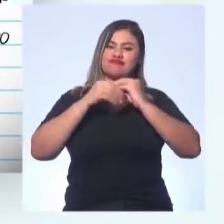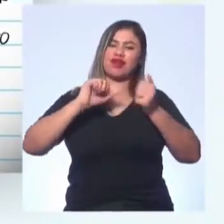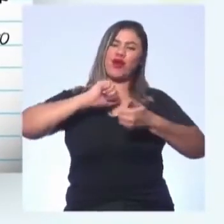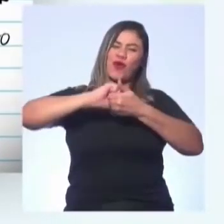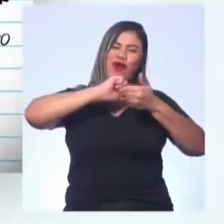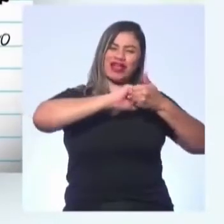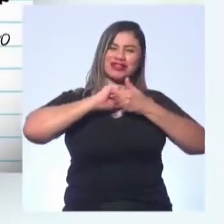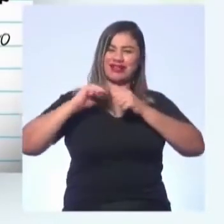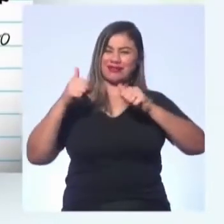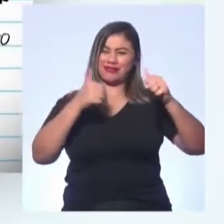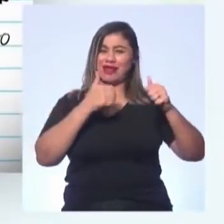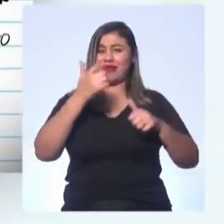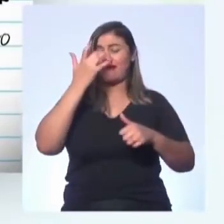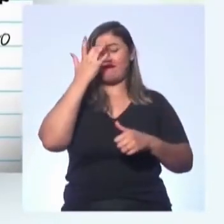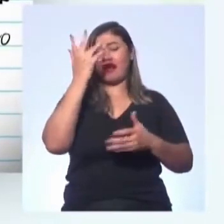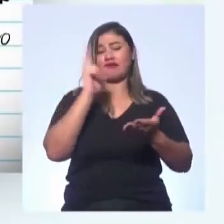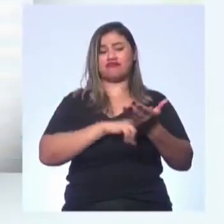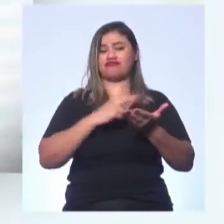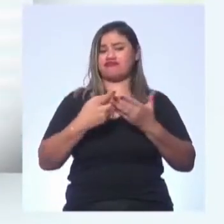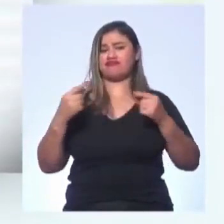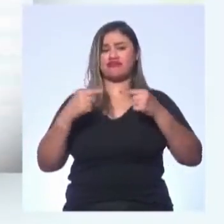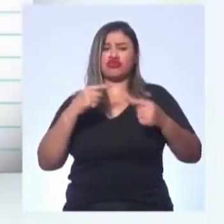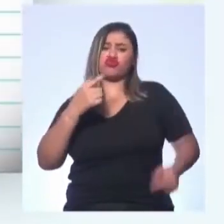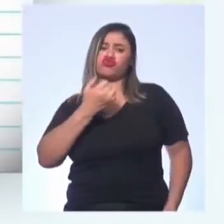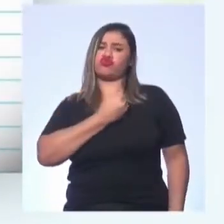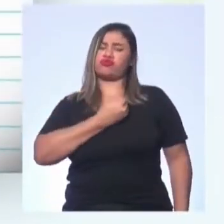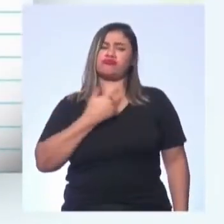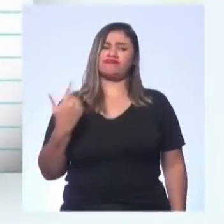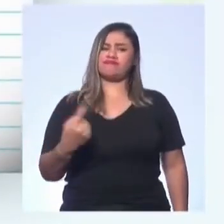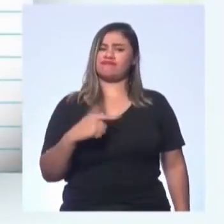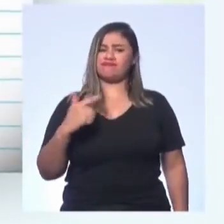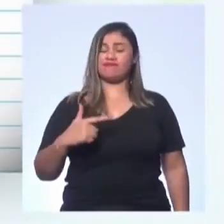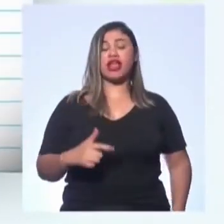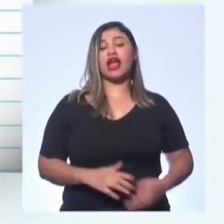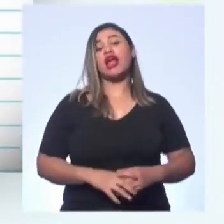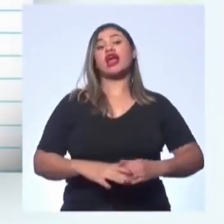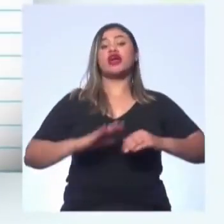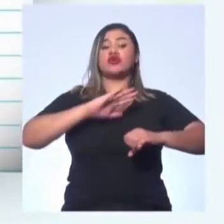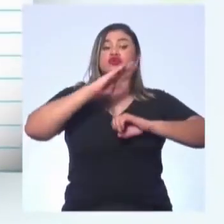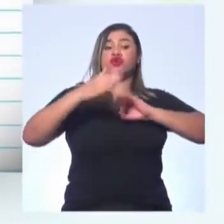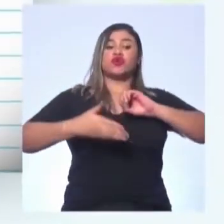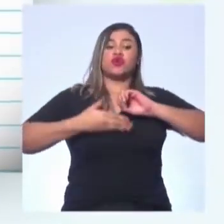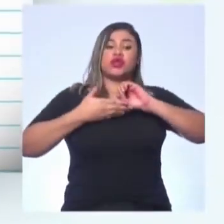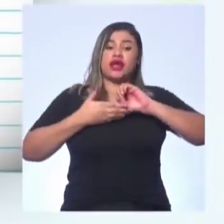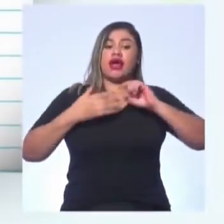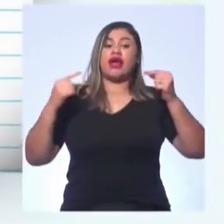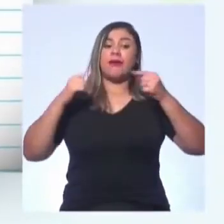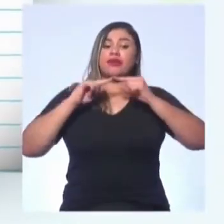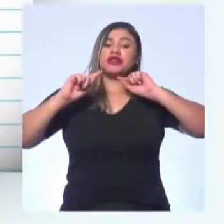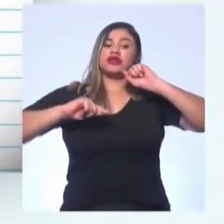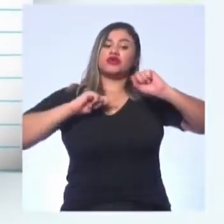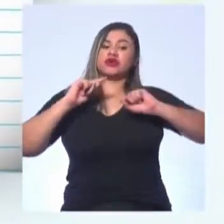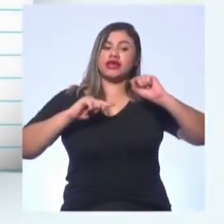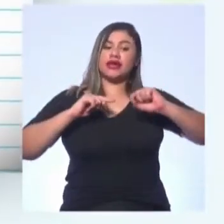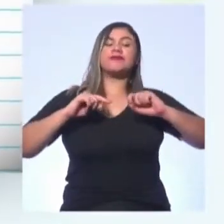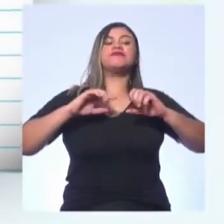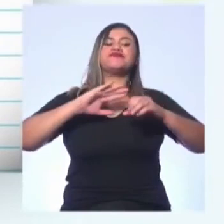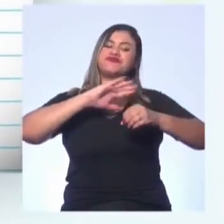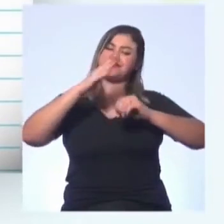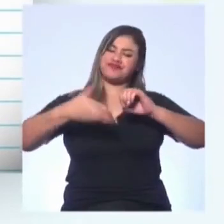o que não é facilmente traduzido em números. Por fim, sustentável. Sustentável se relaciona com